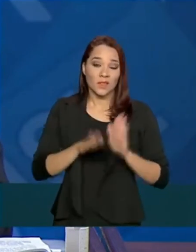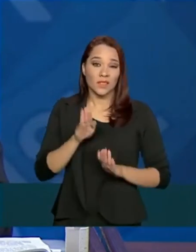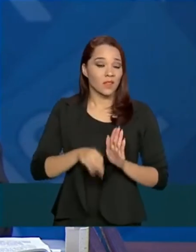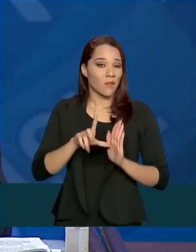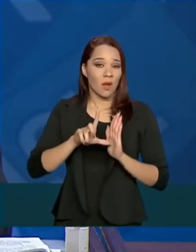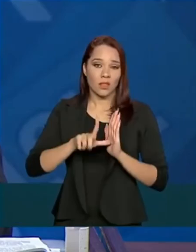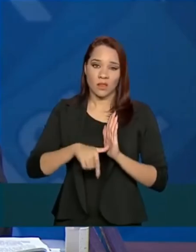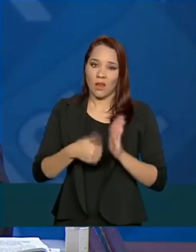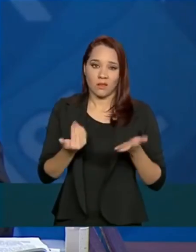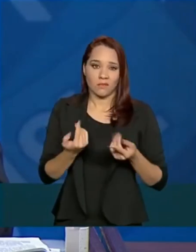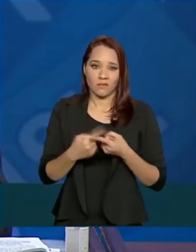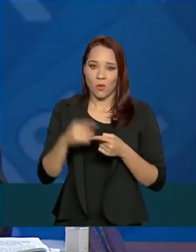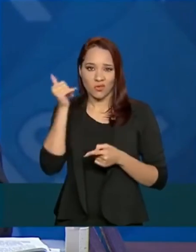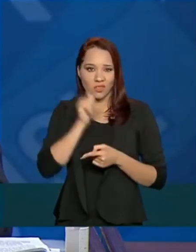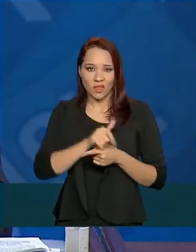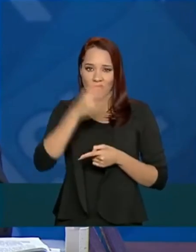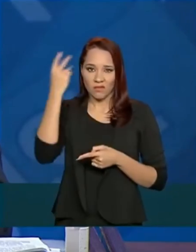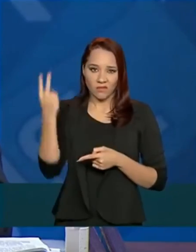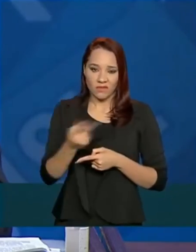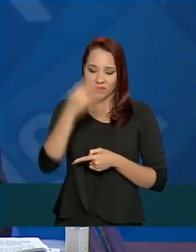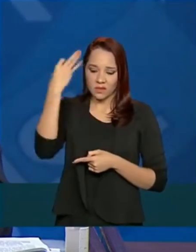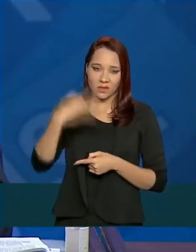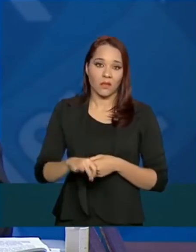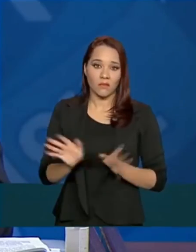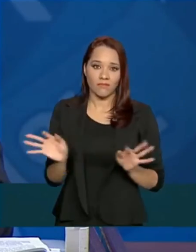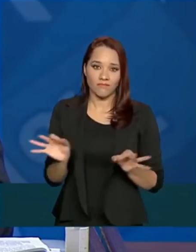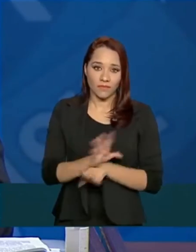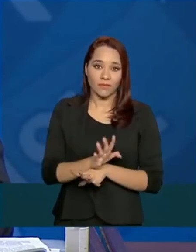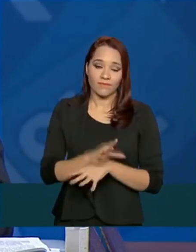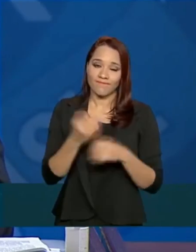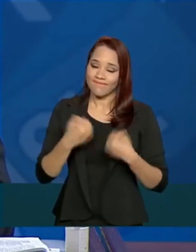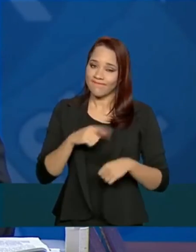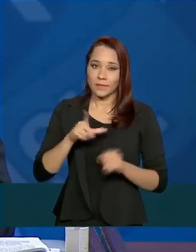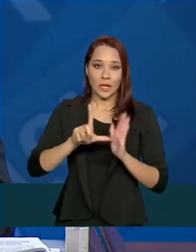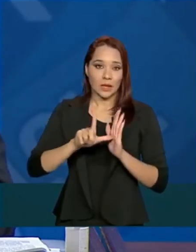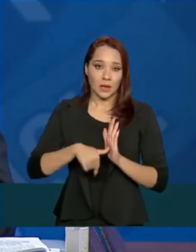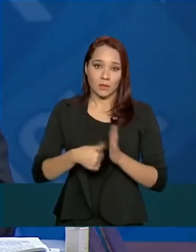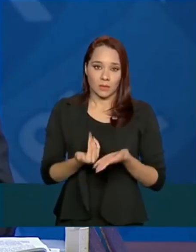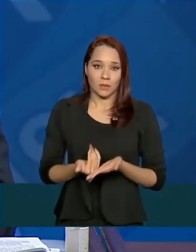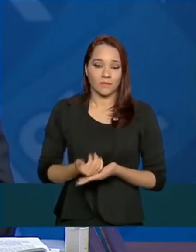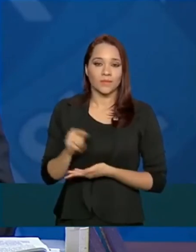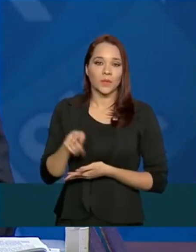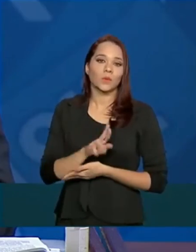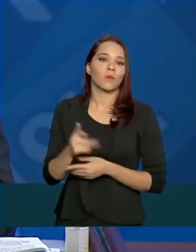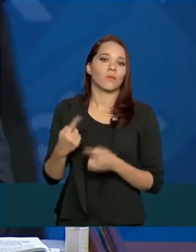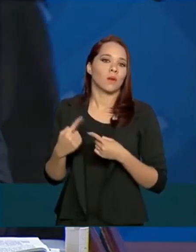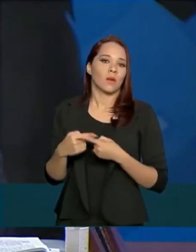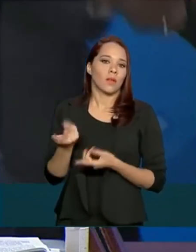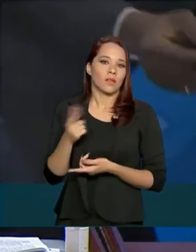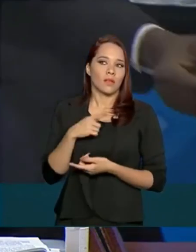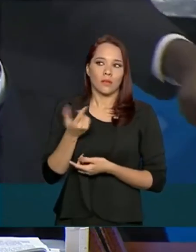que essas informações sejam completamente validadas e fechadas. Isso tem um delay. Isso não quer dizer que um